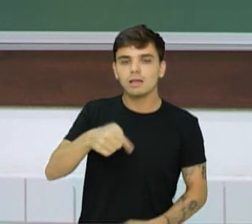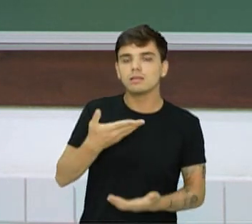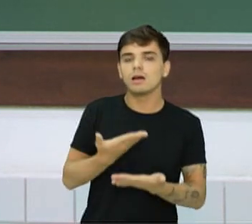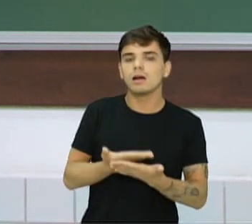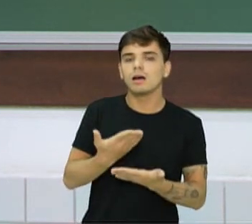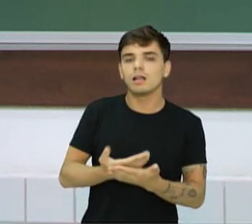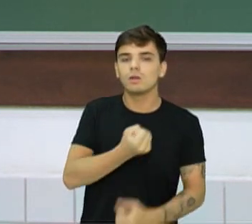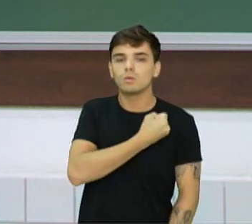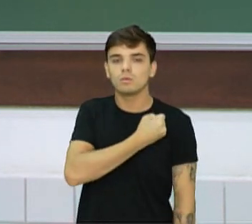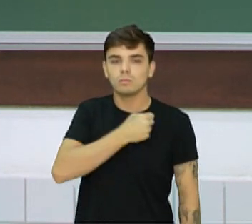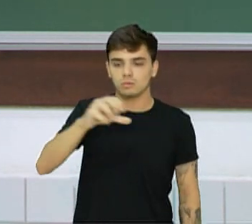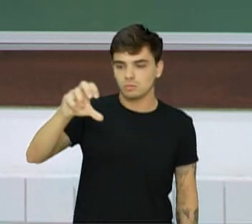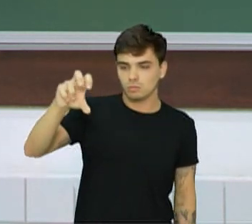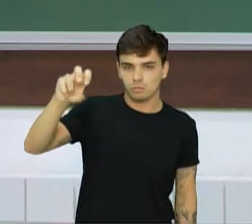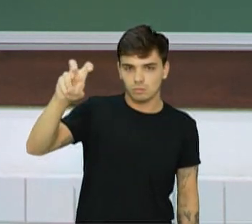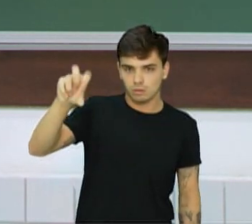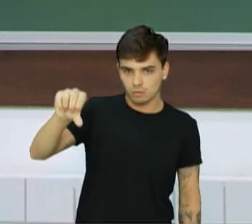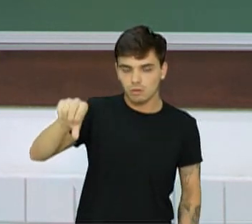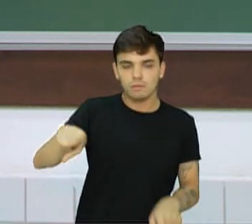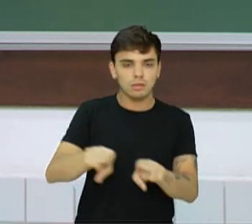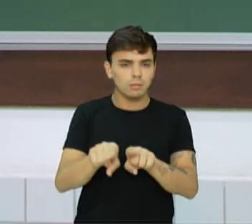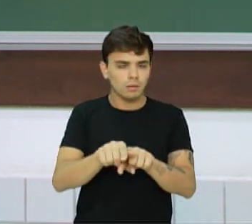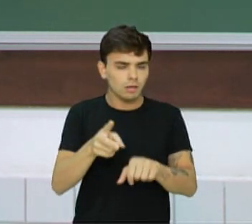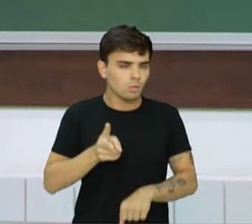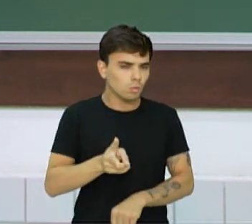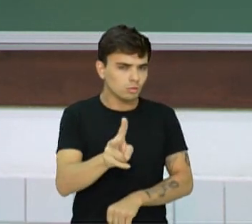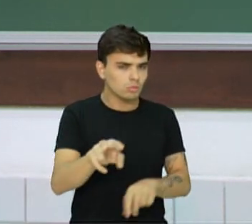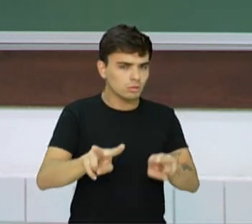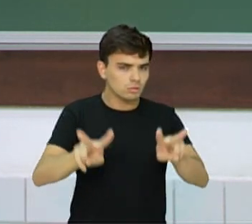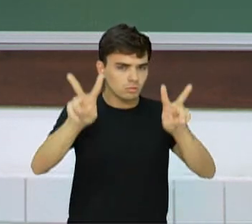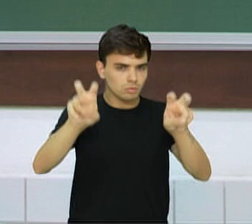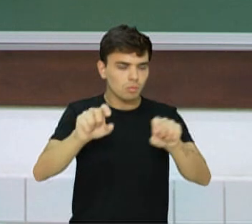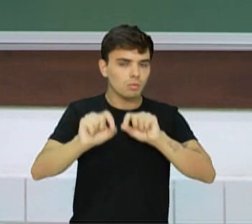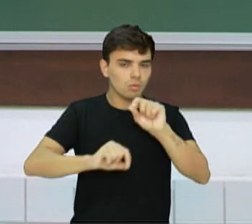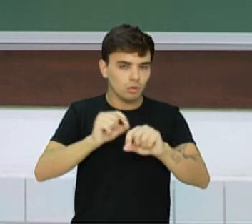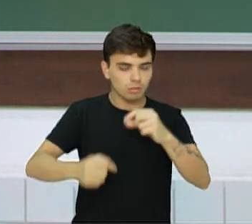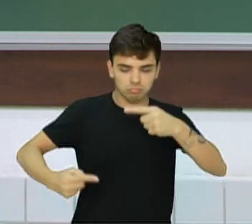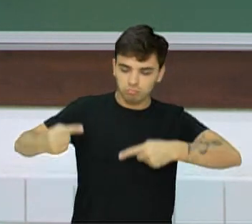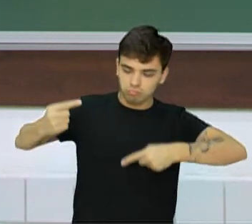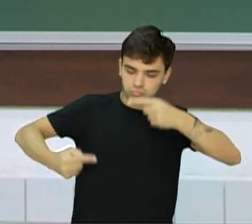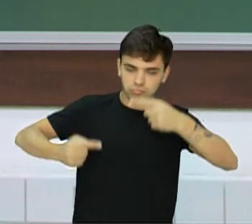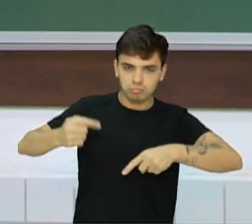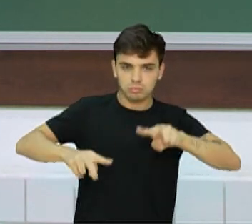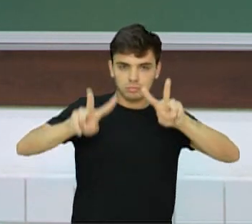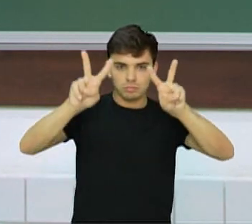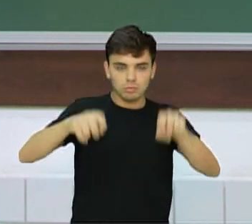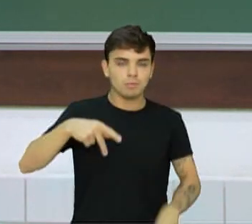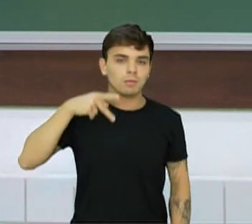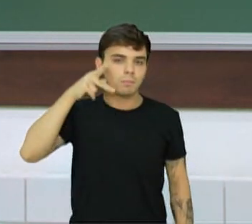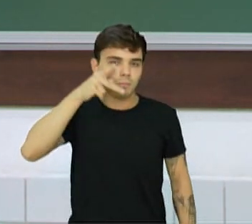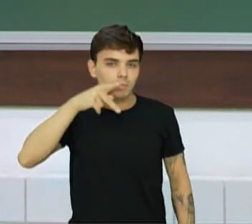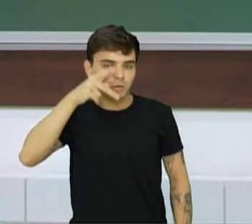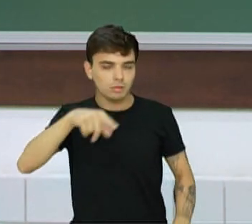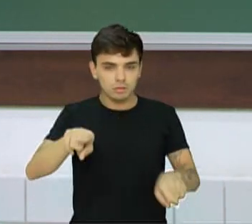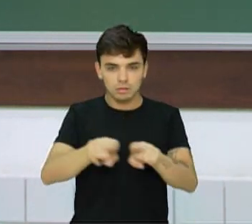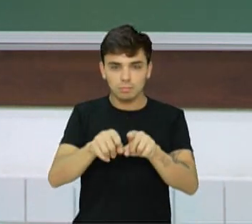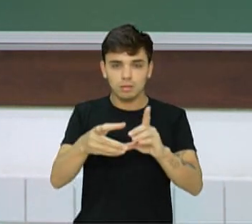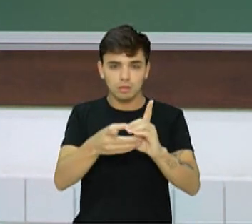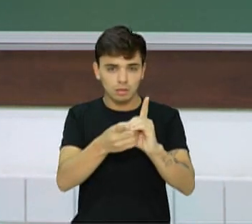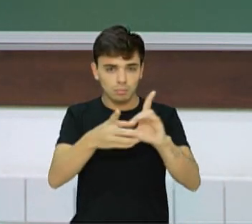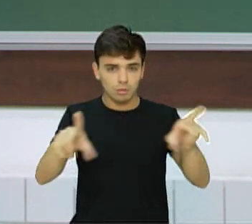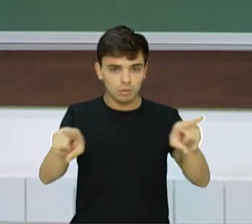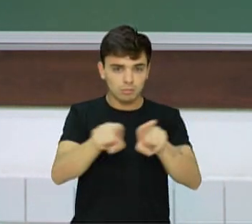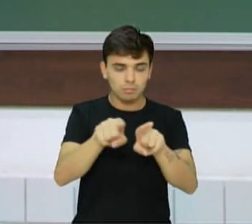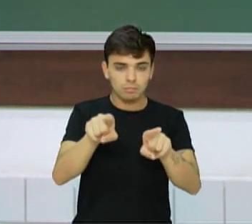nossa aula 59, nós vamos continuar a nossa discussão sobre política,